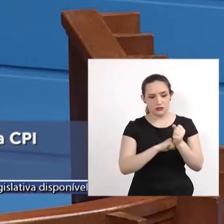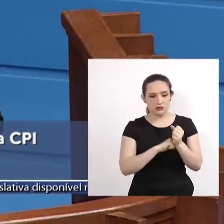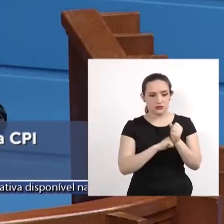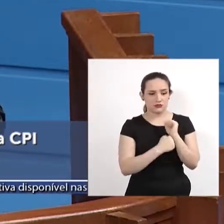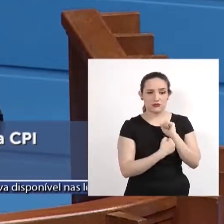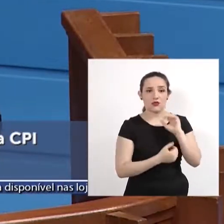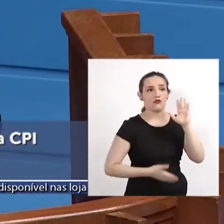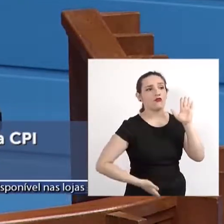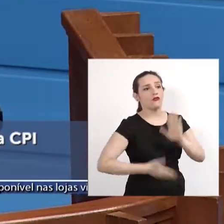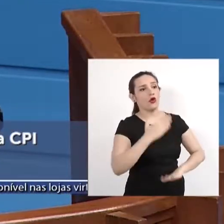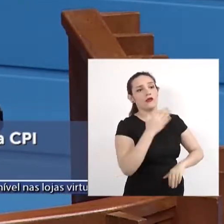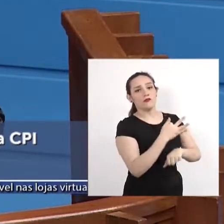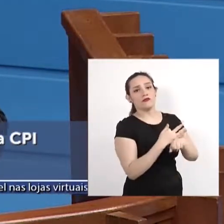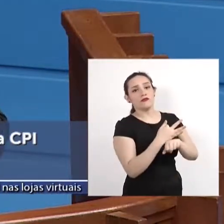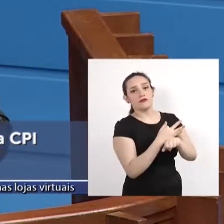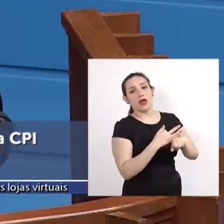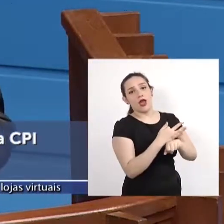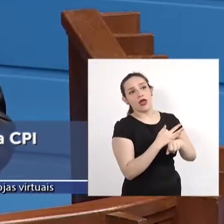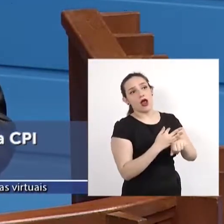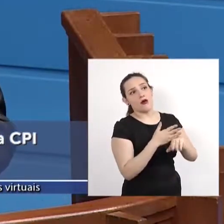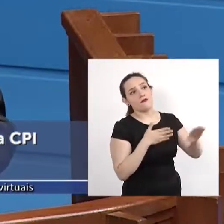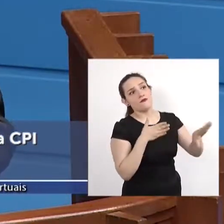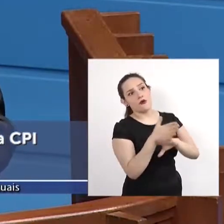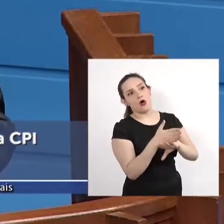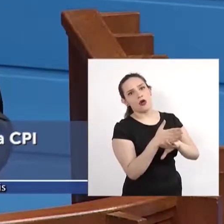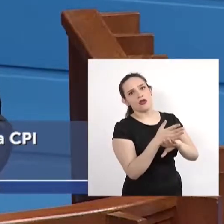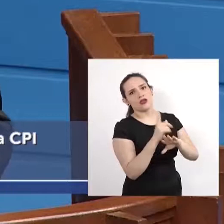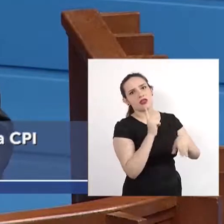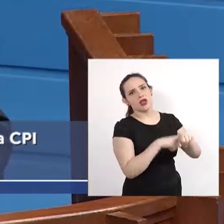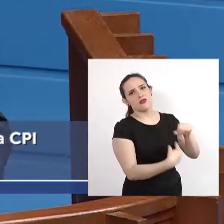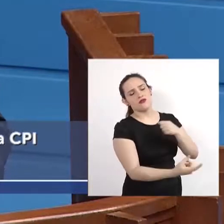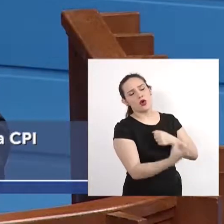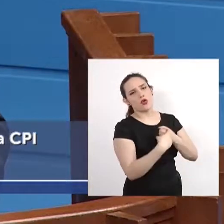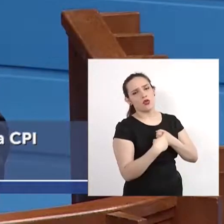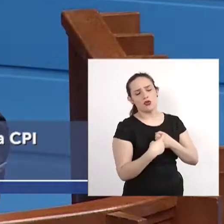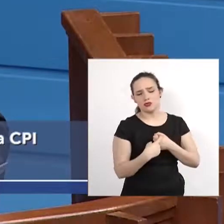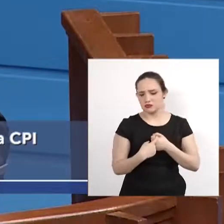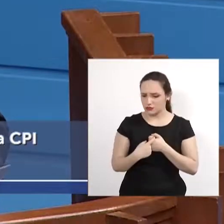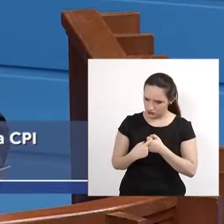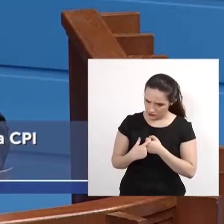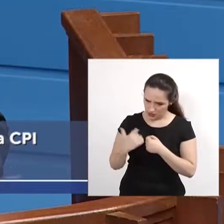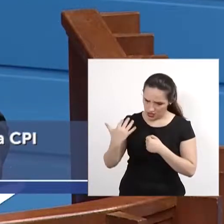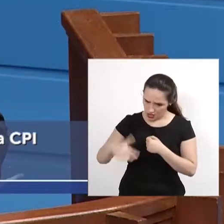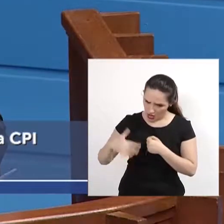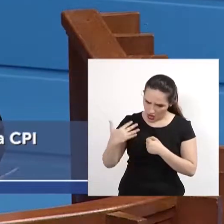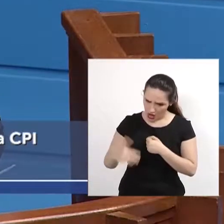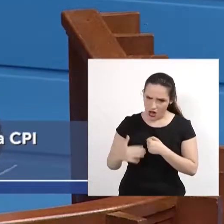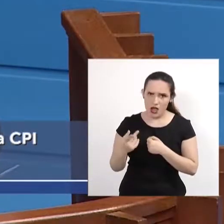as férias, e quando voltaram, se depararam com contas muito altas de energia.